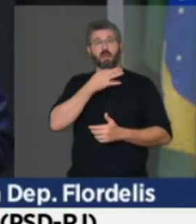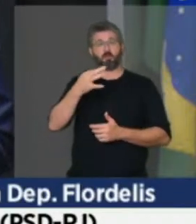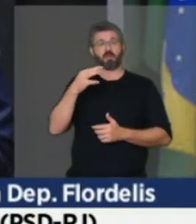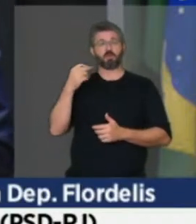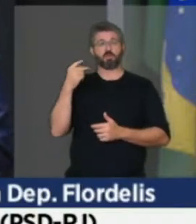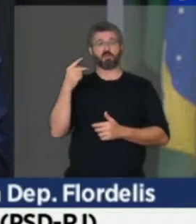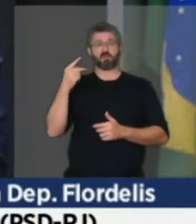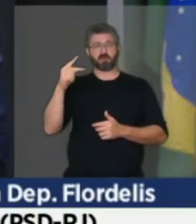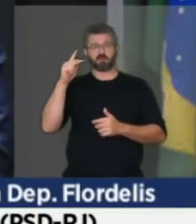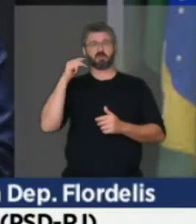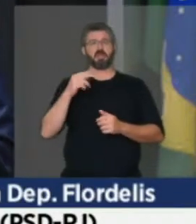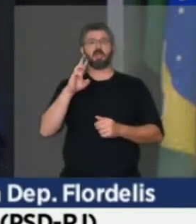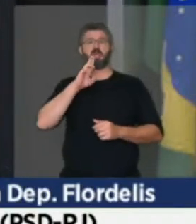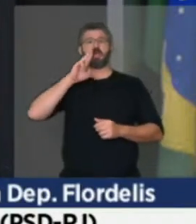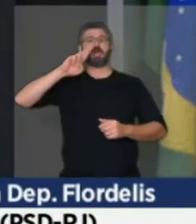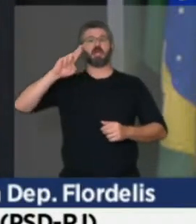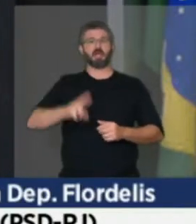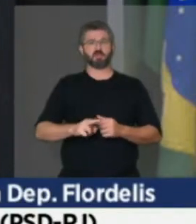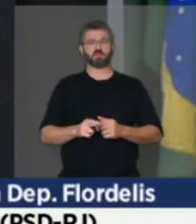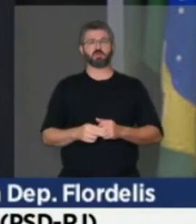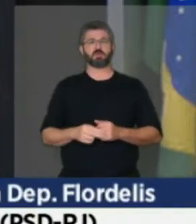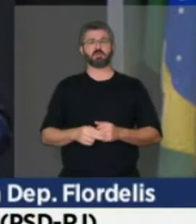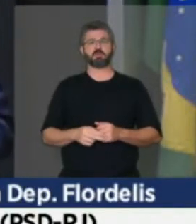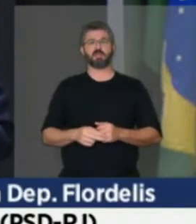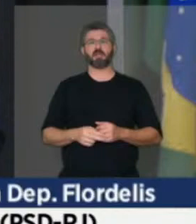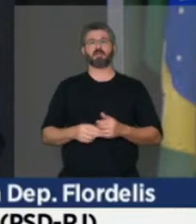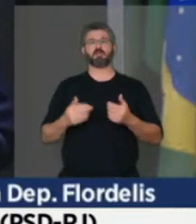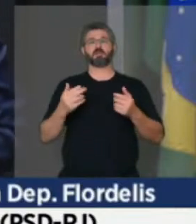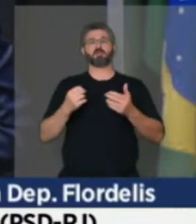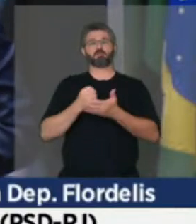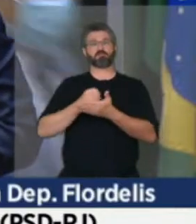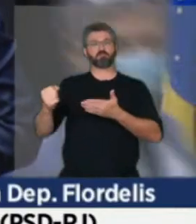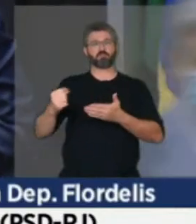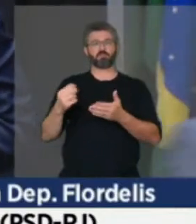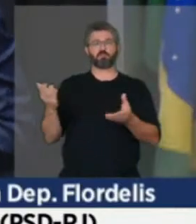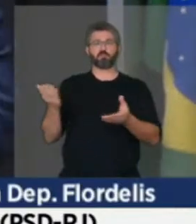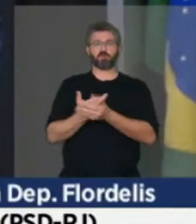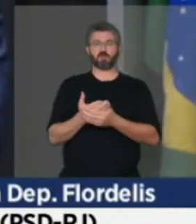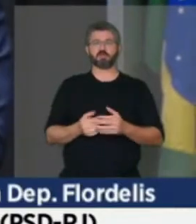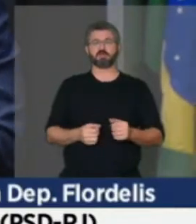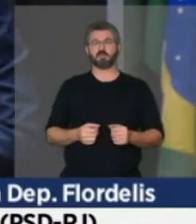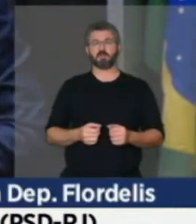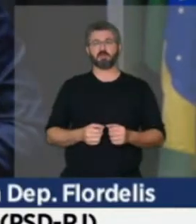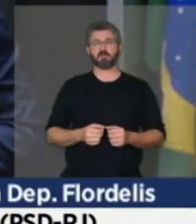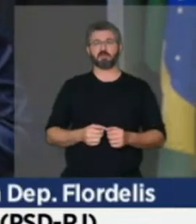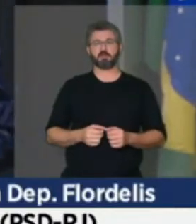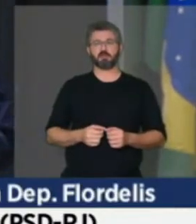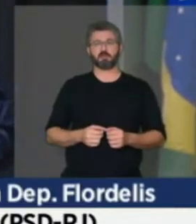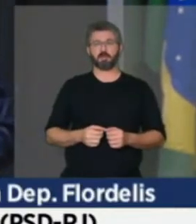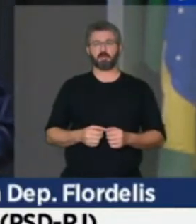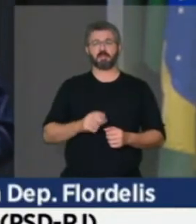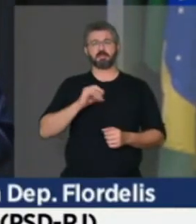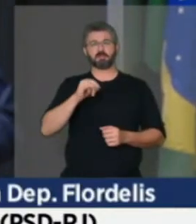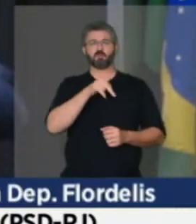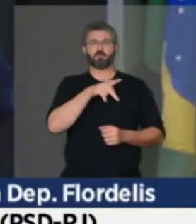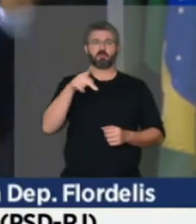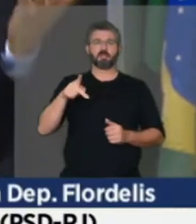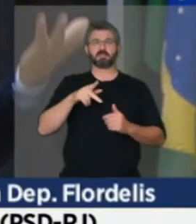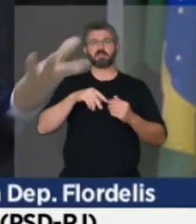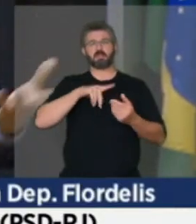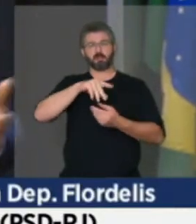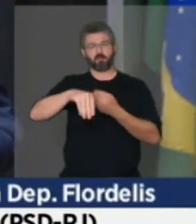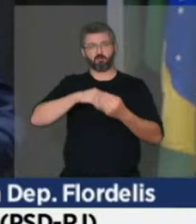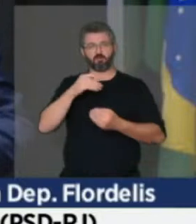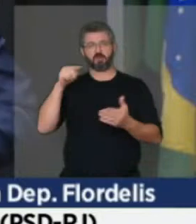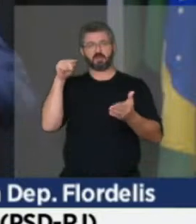seu trabalho, um resultado de arquivamento do processo, conquanto estivesse o presidente envolvido em